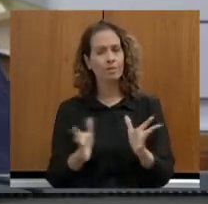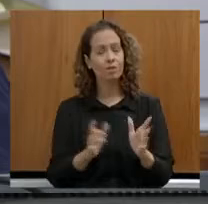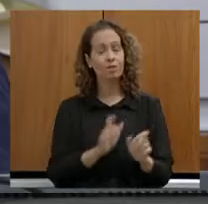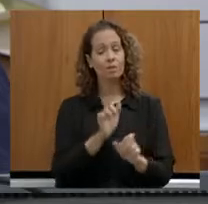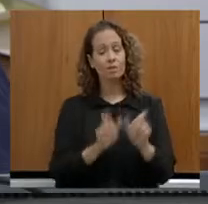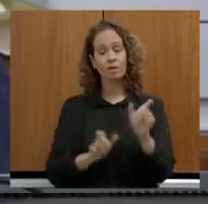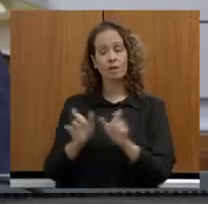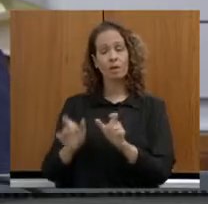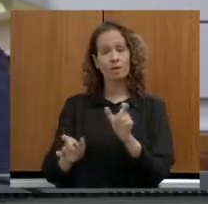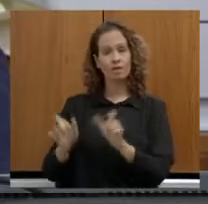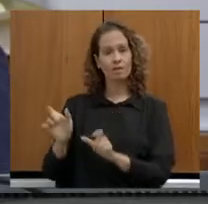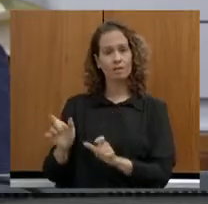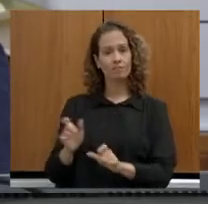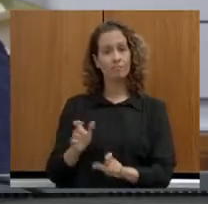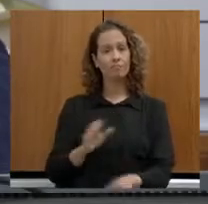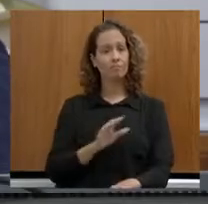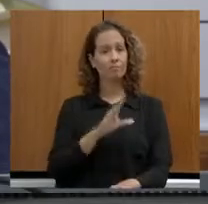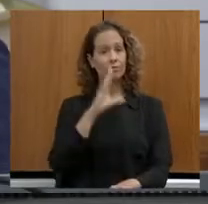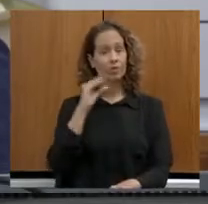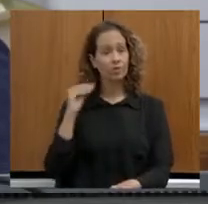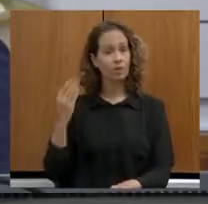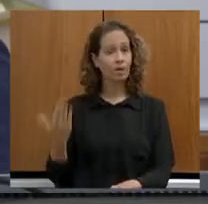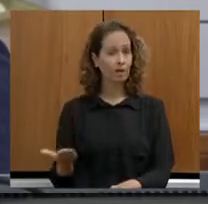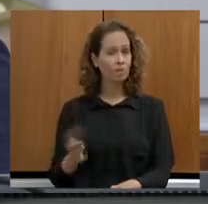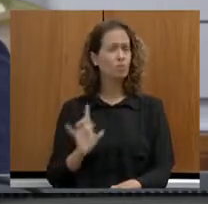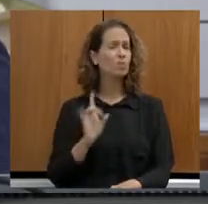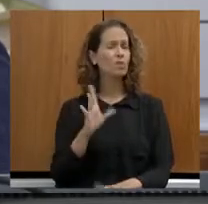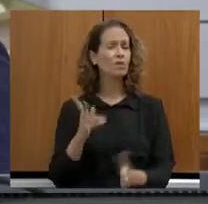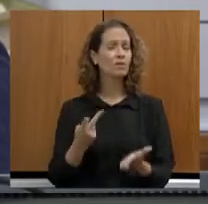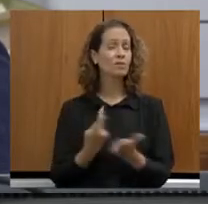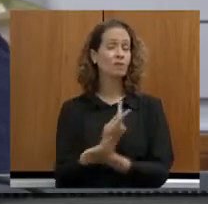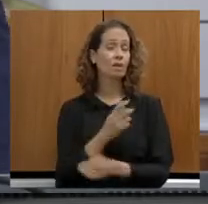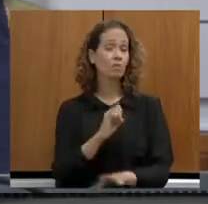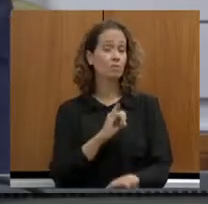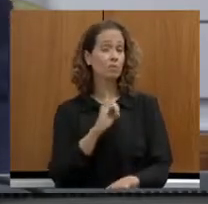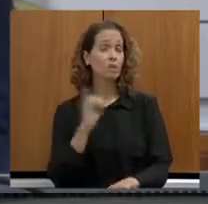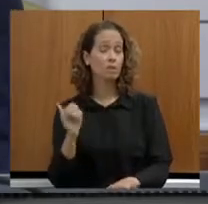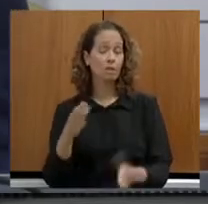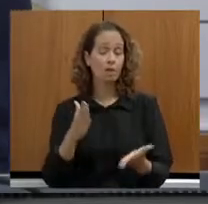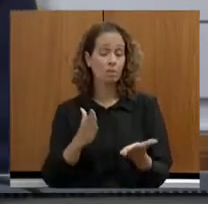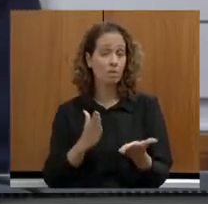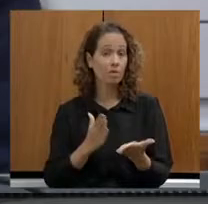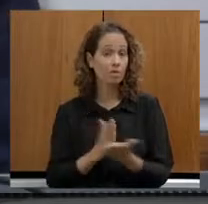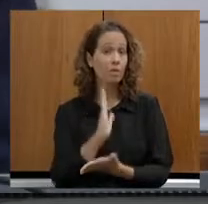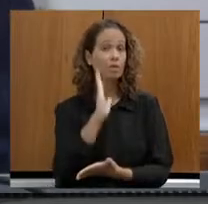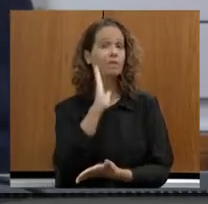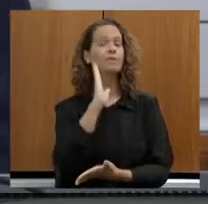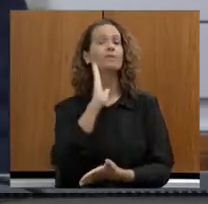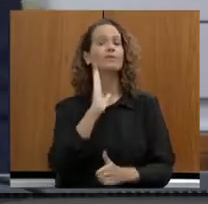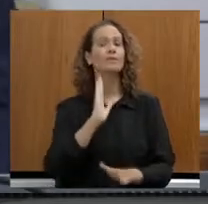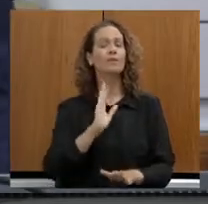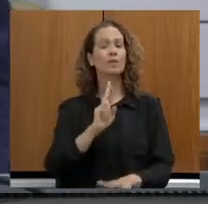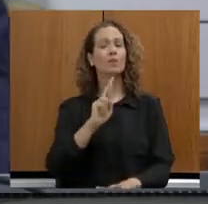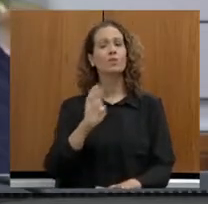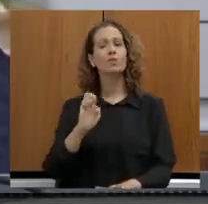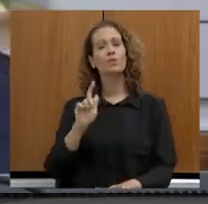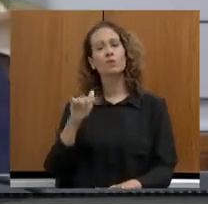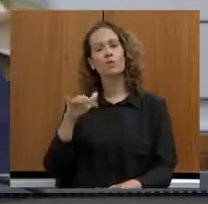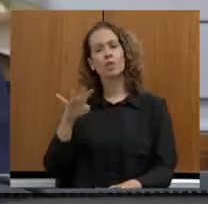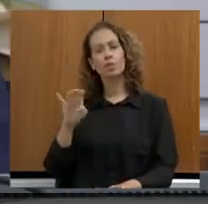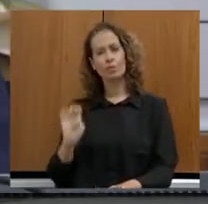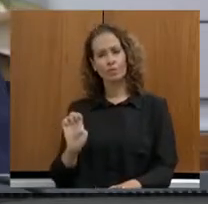servidor só virá mediante aprovação do regime que impede que isso aconteça diga de